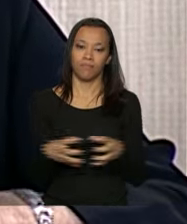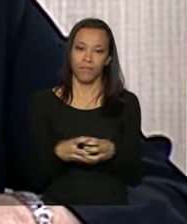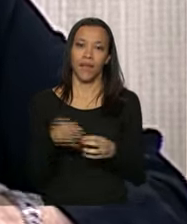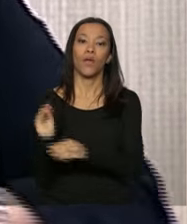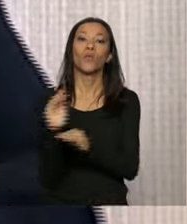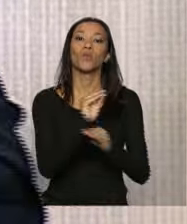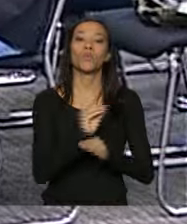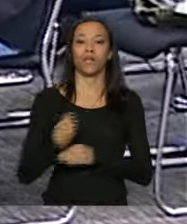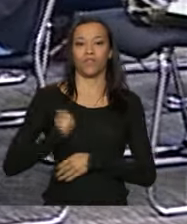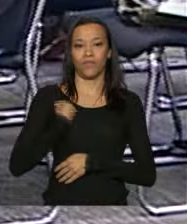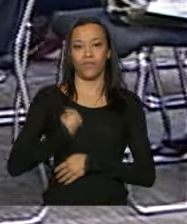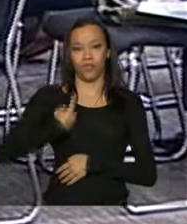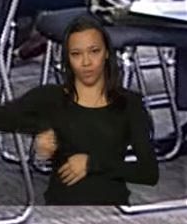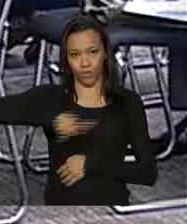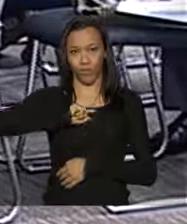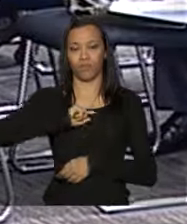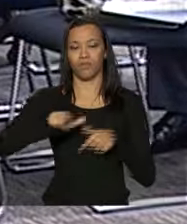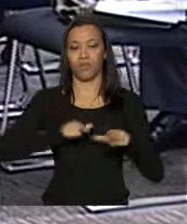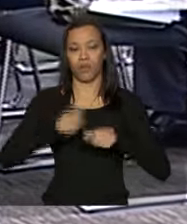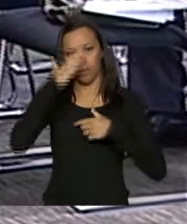vidas. Muito obrigada.